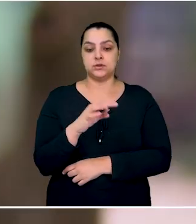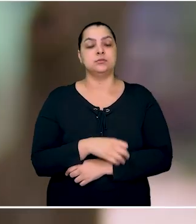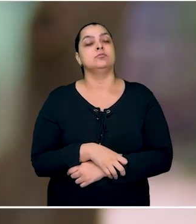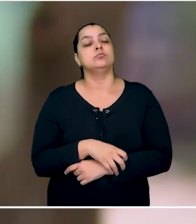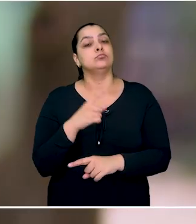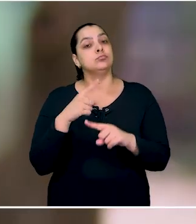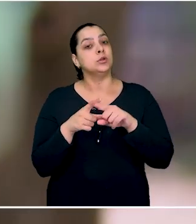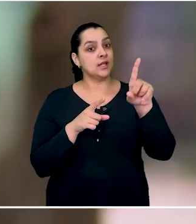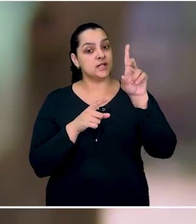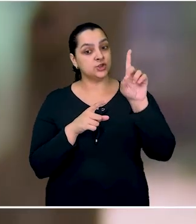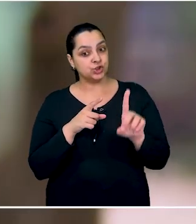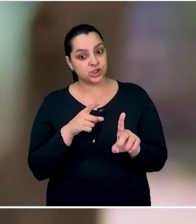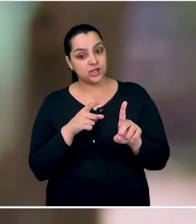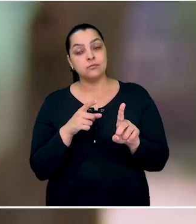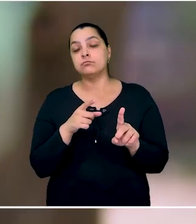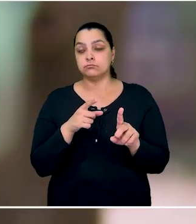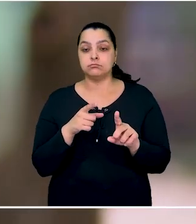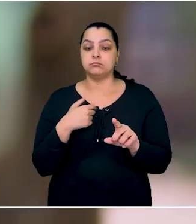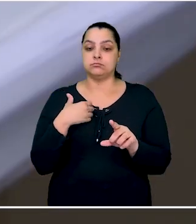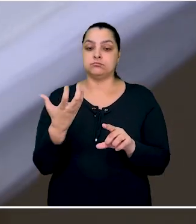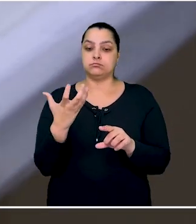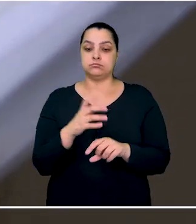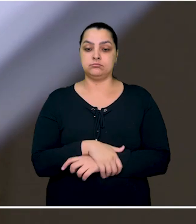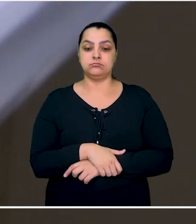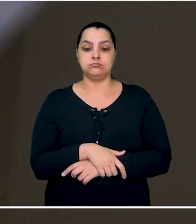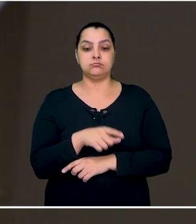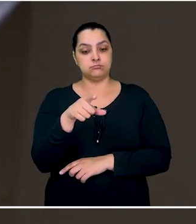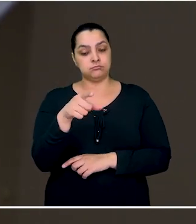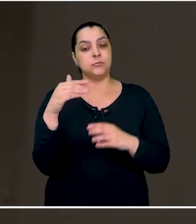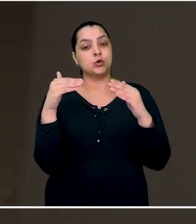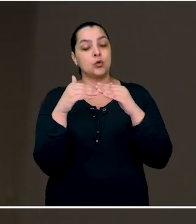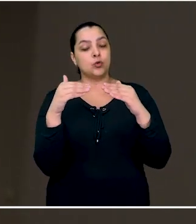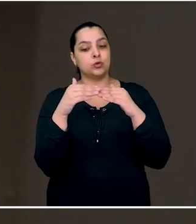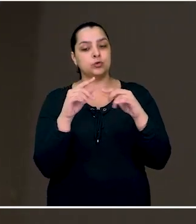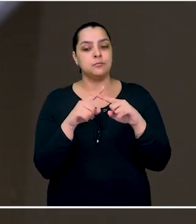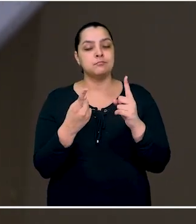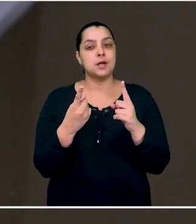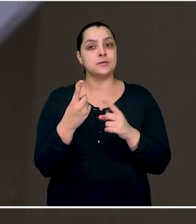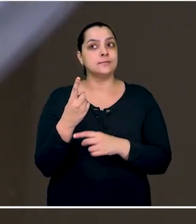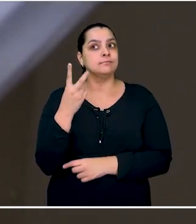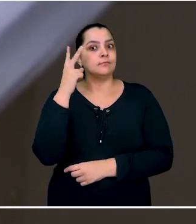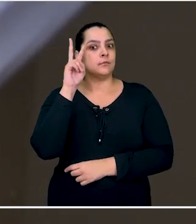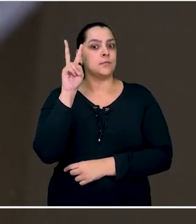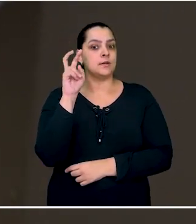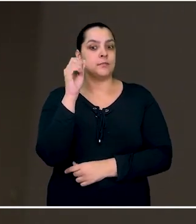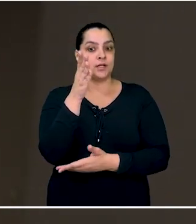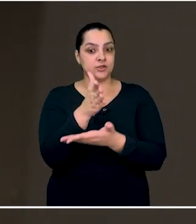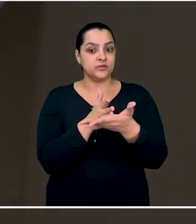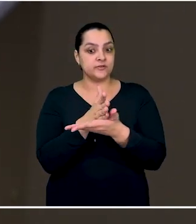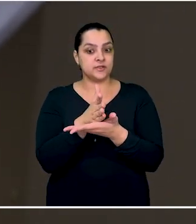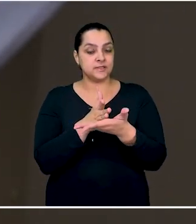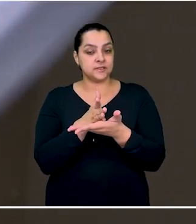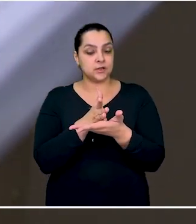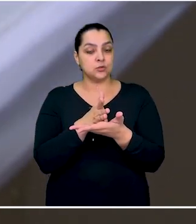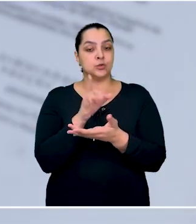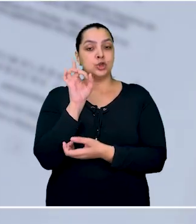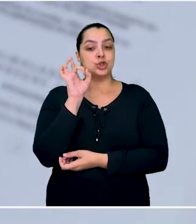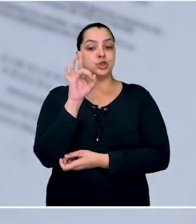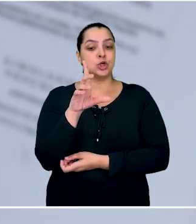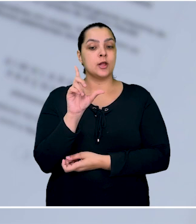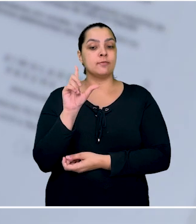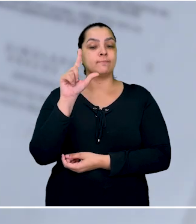valor a que ele terá direito ao fim da ação. O homem concordou, mas com a ressalva de que a divisão deverá ser